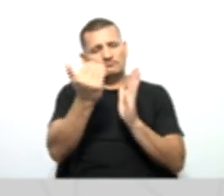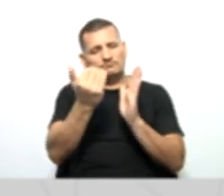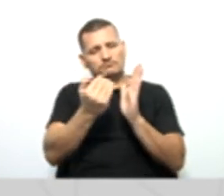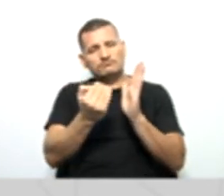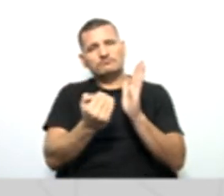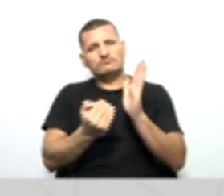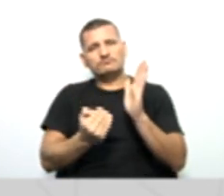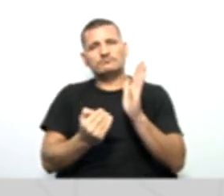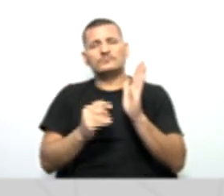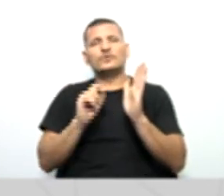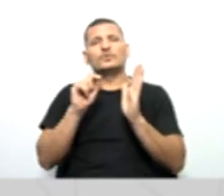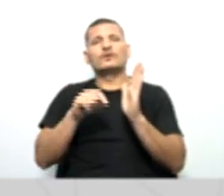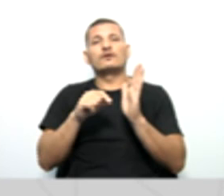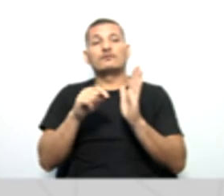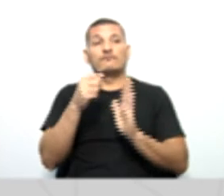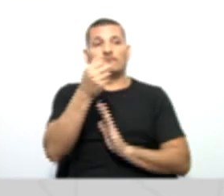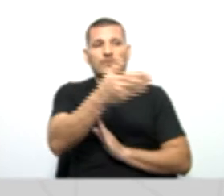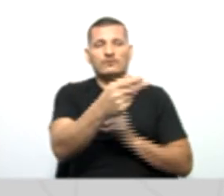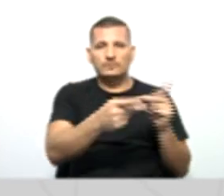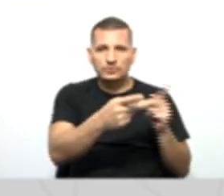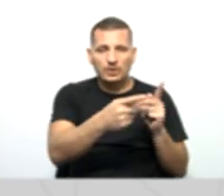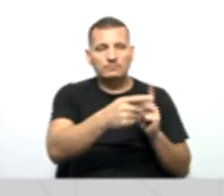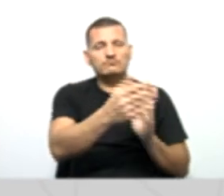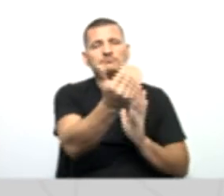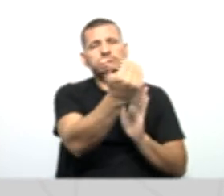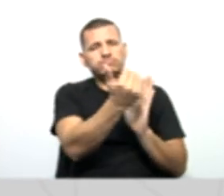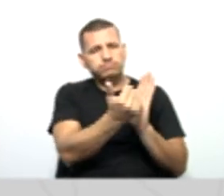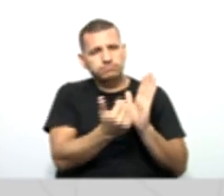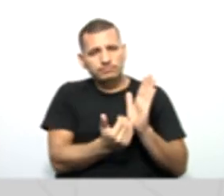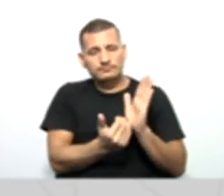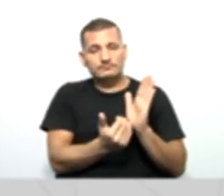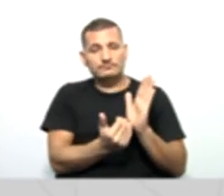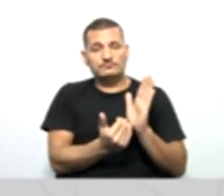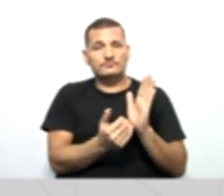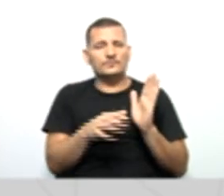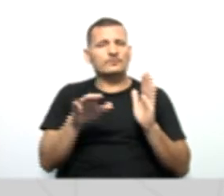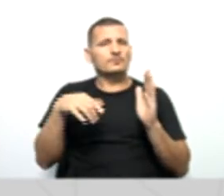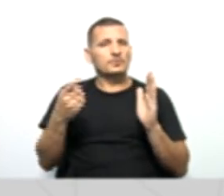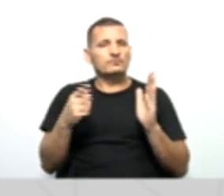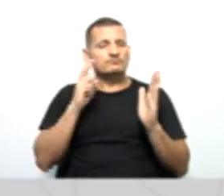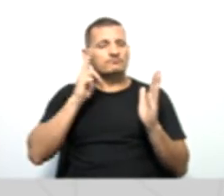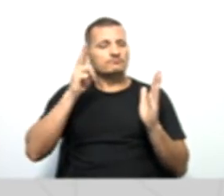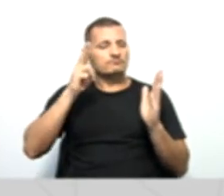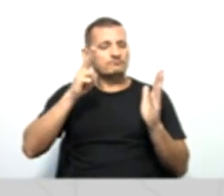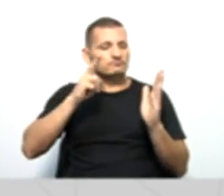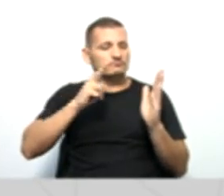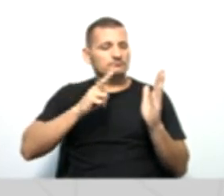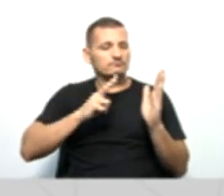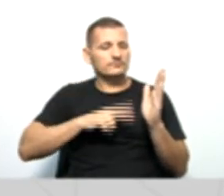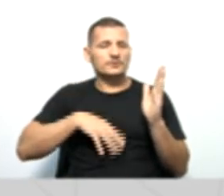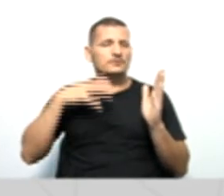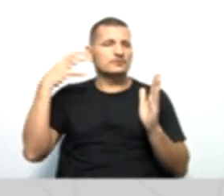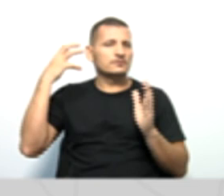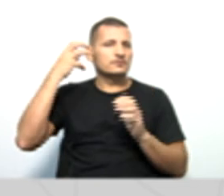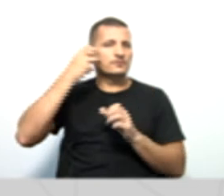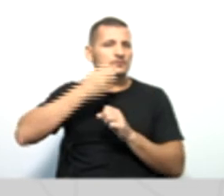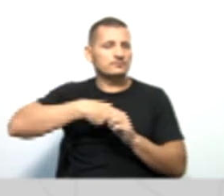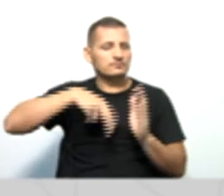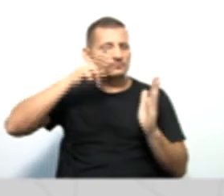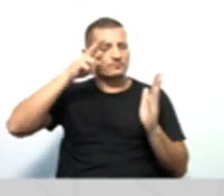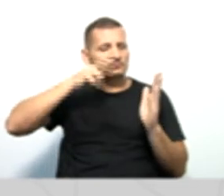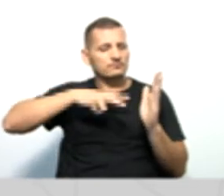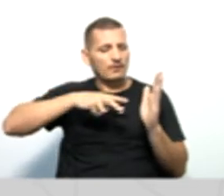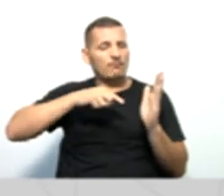aquilo que ficou de fora do seu projeto. Pode ser que, revisando alguma tarefa, você precise levantar algo que não